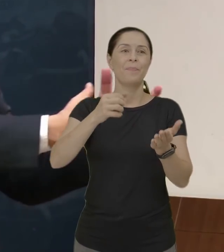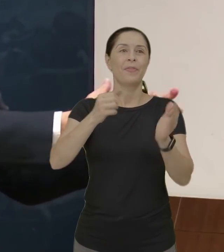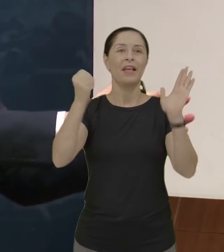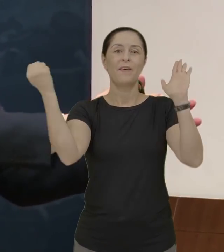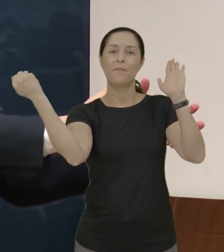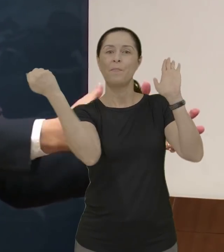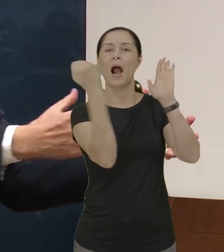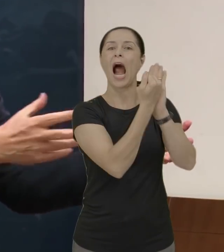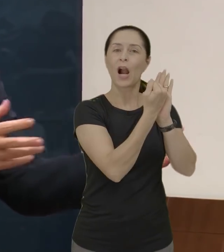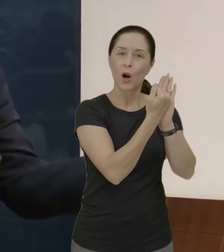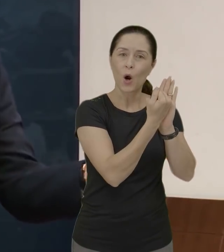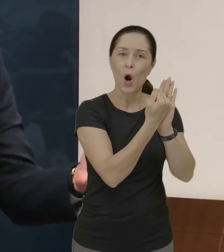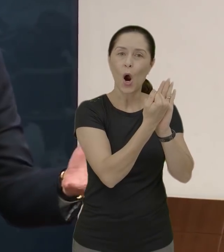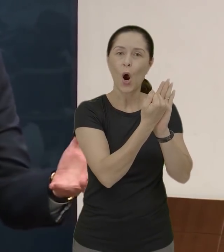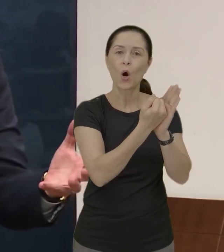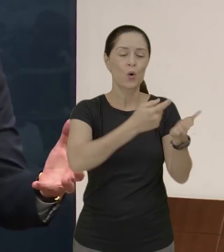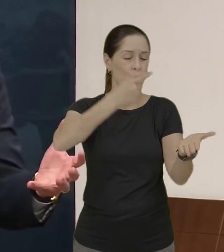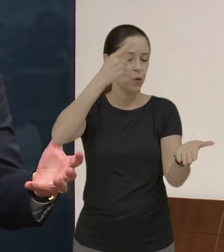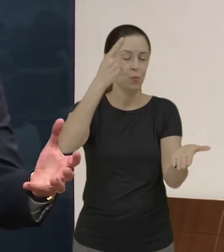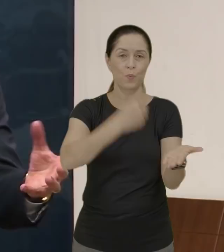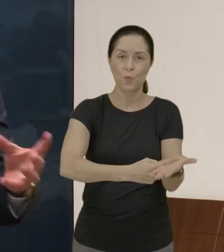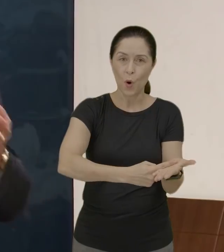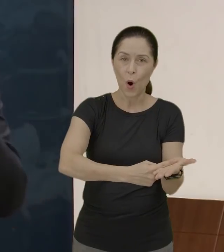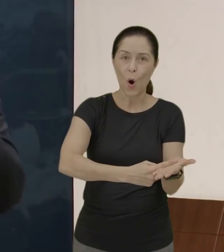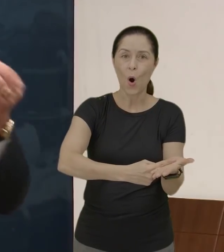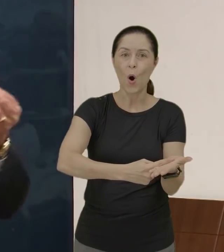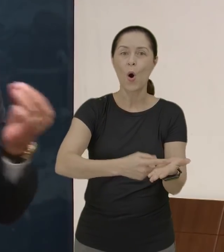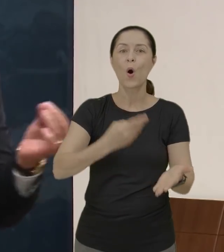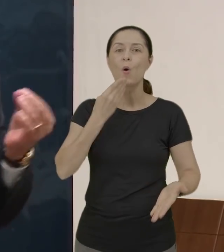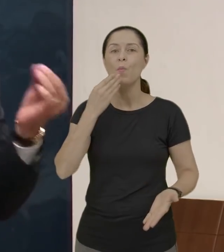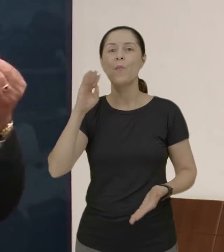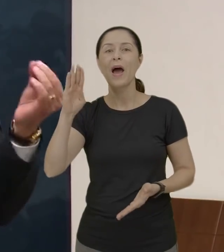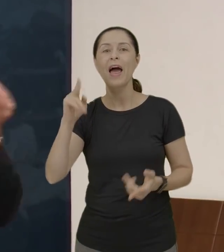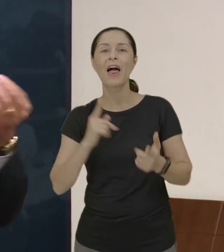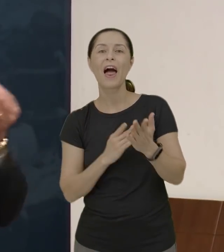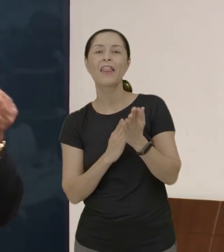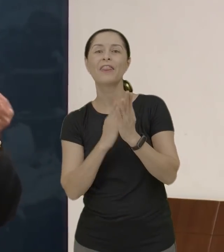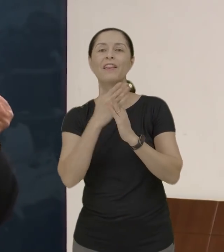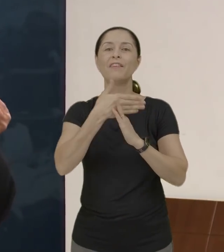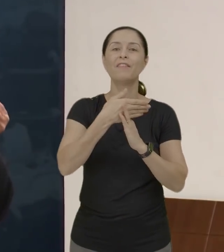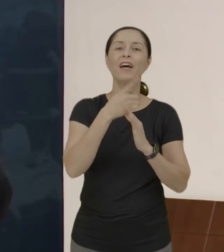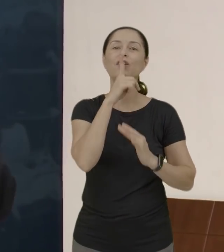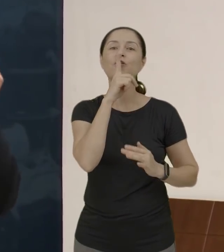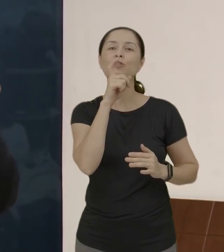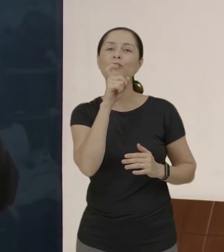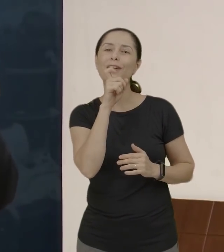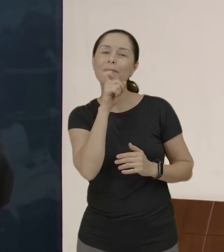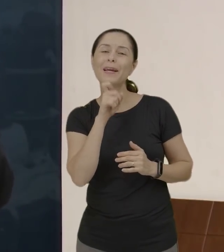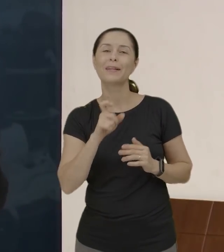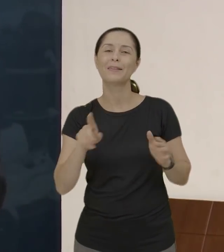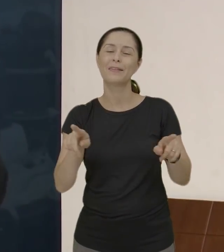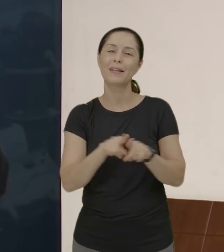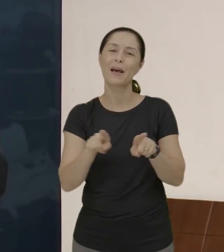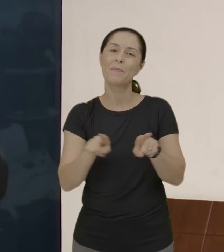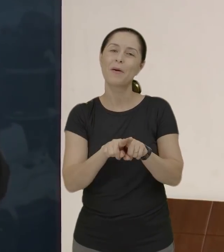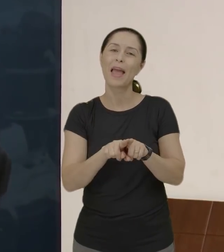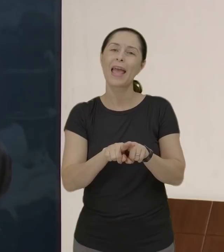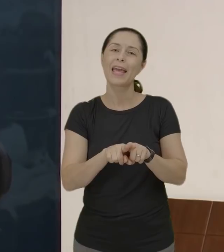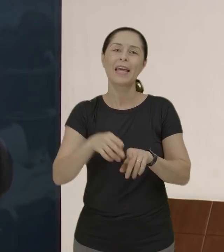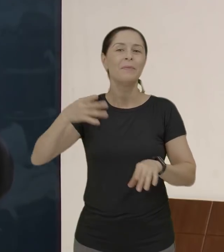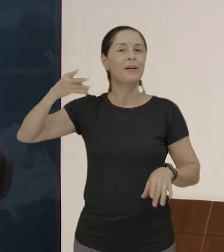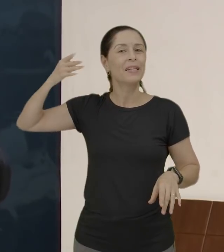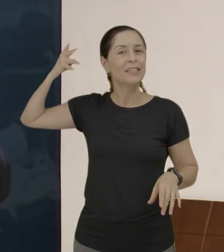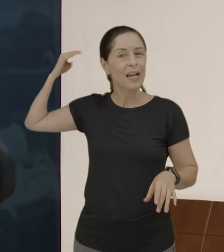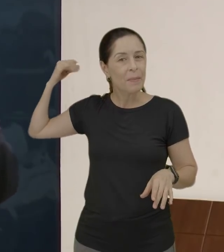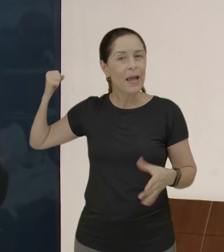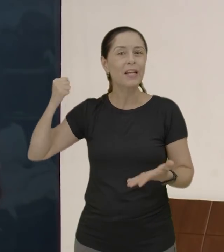Deus pega a própria cultura do povo, uma linguagem que o povo entendia. Quando alguém ia fazer um contrato, firmar um